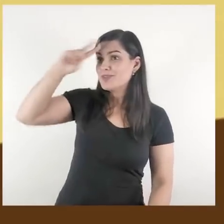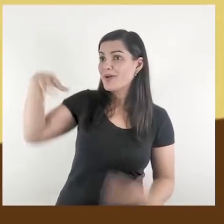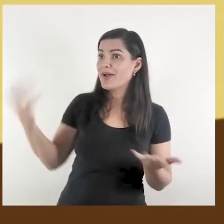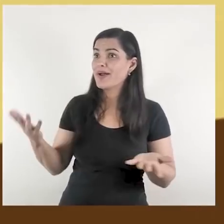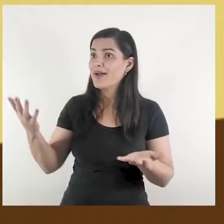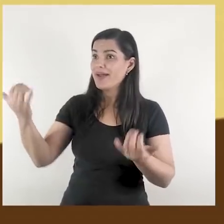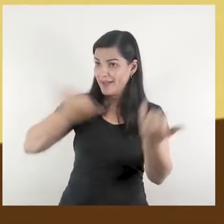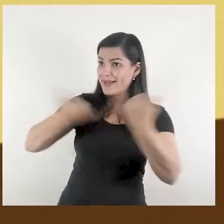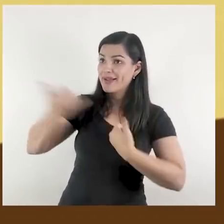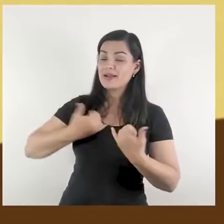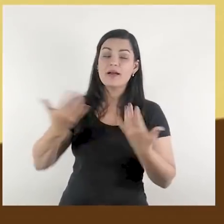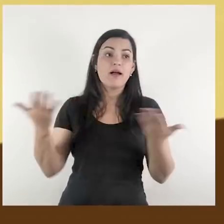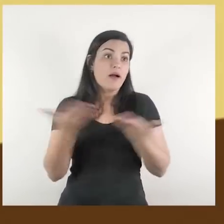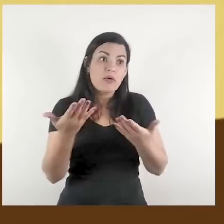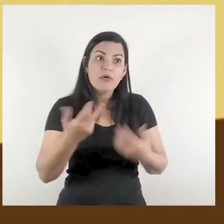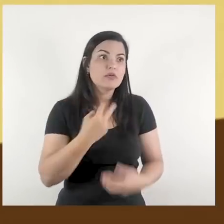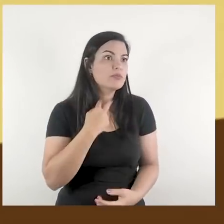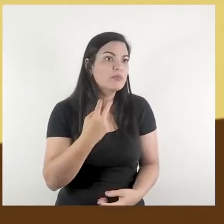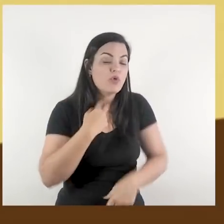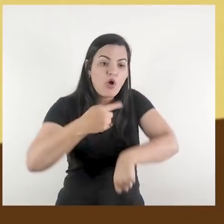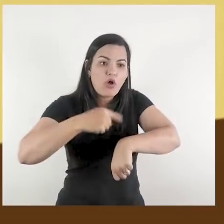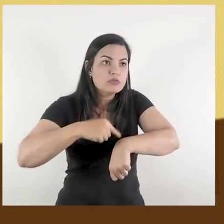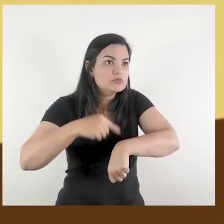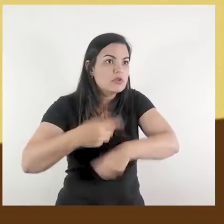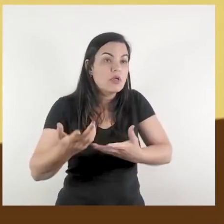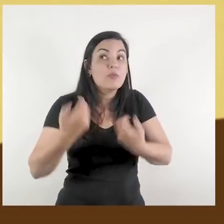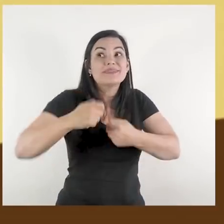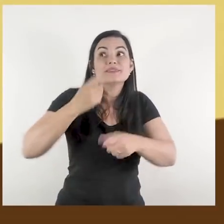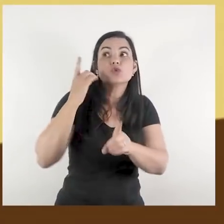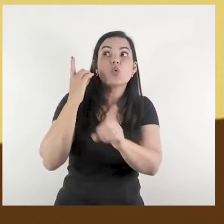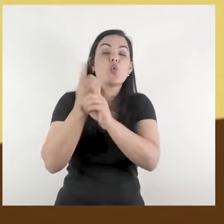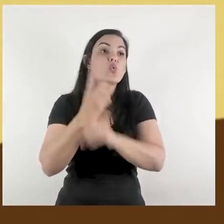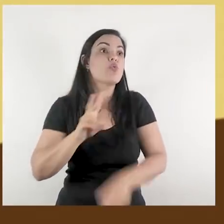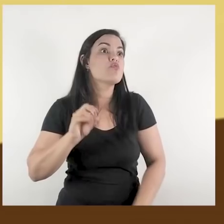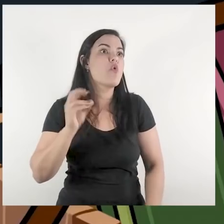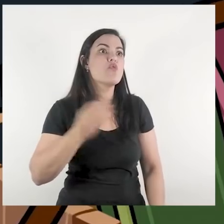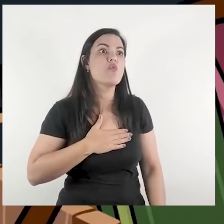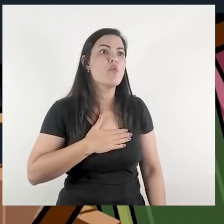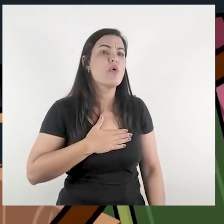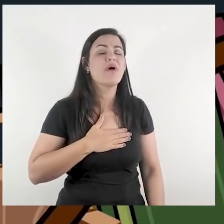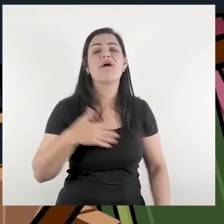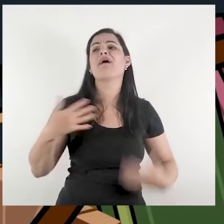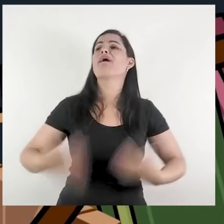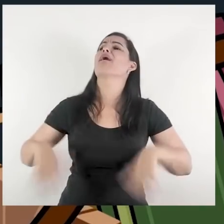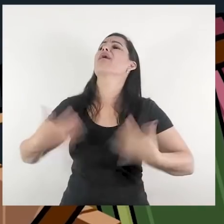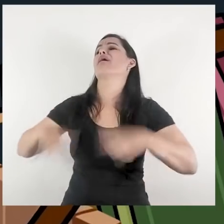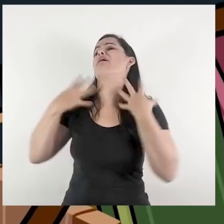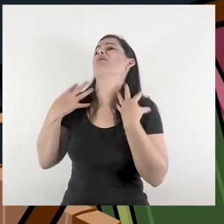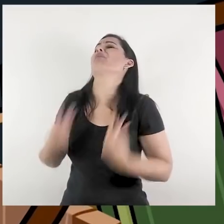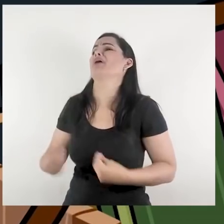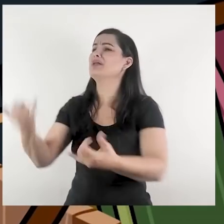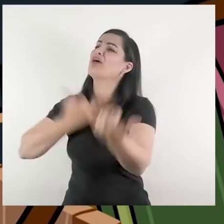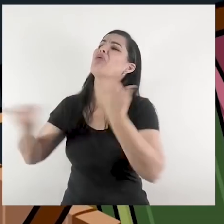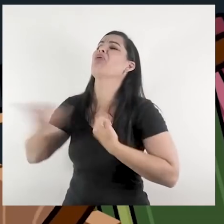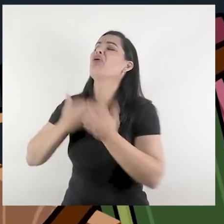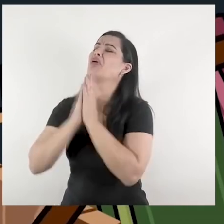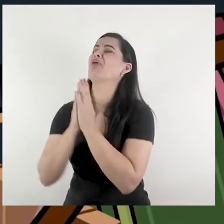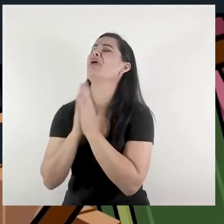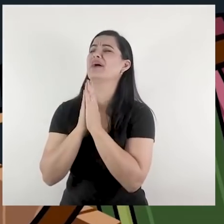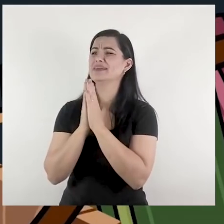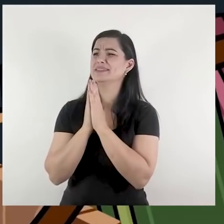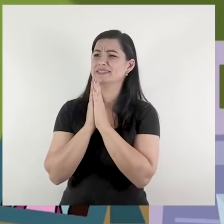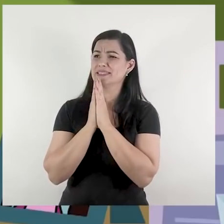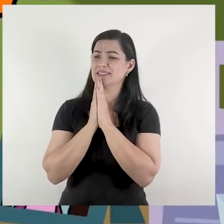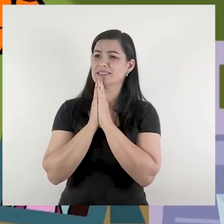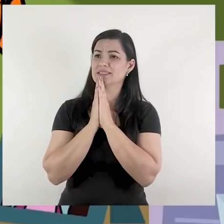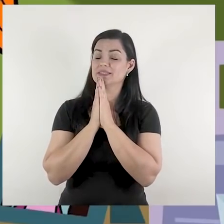pra contar, Zico. Temos uma missão. Precisamos encontrar o vovô o quanto antes. Ah, Marina! Conta, vai, por